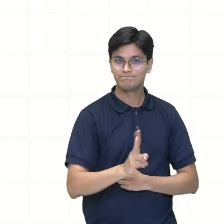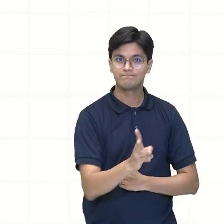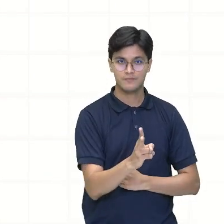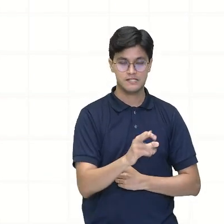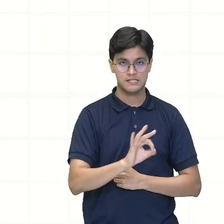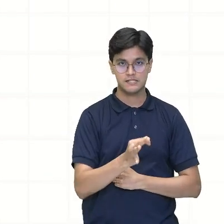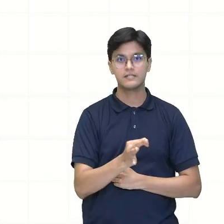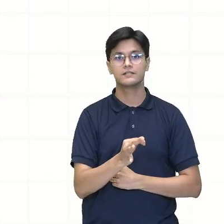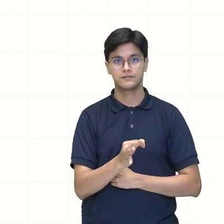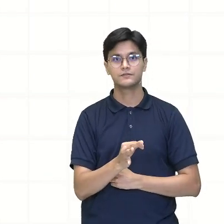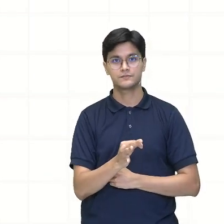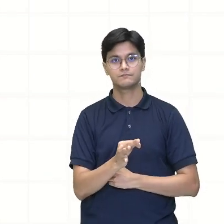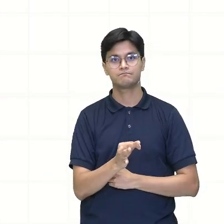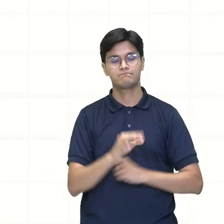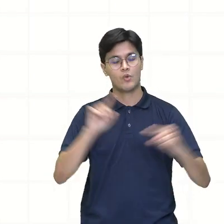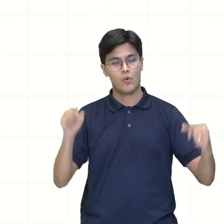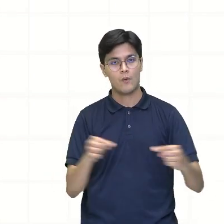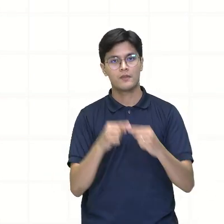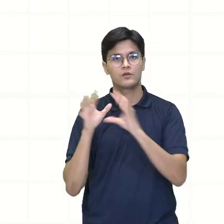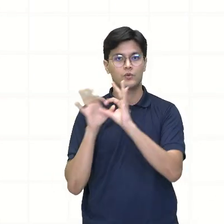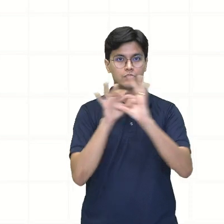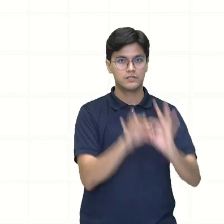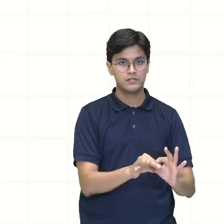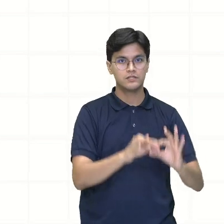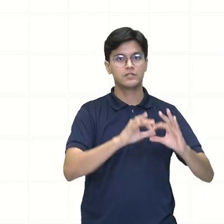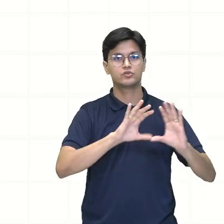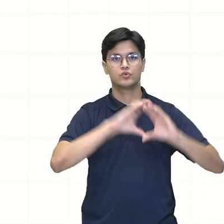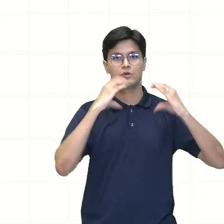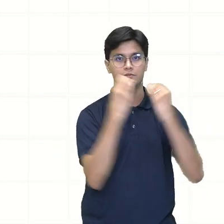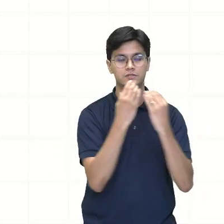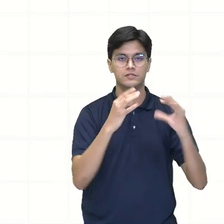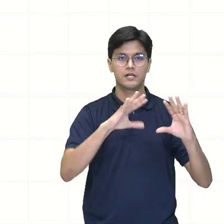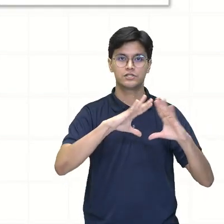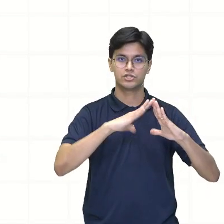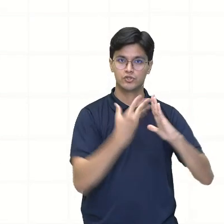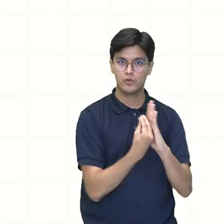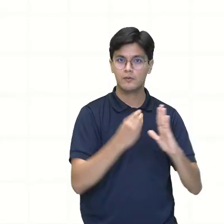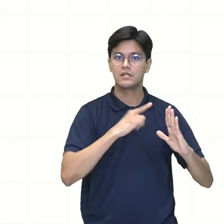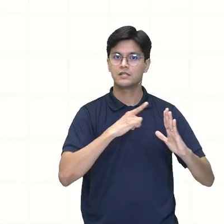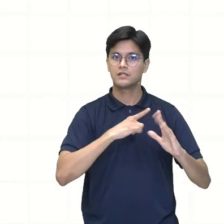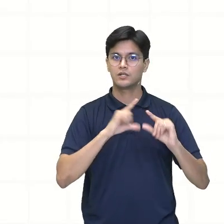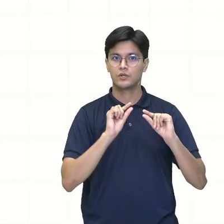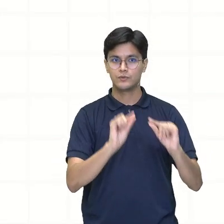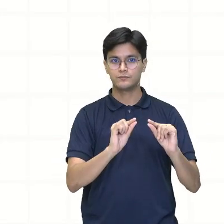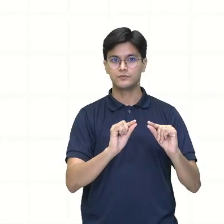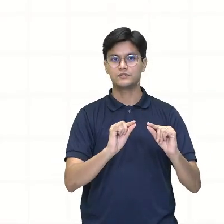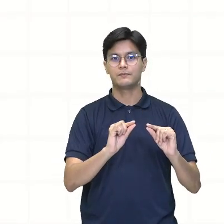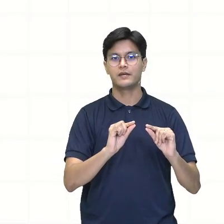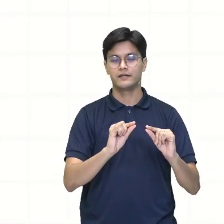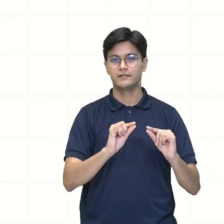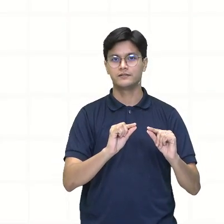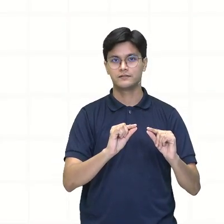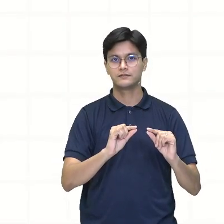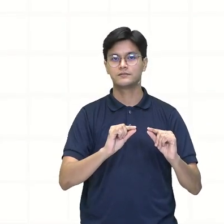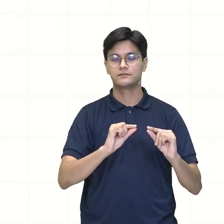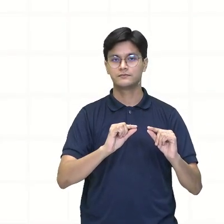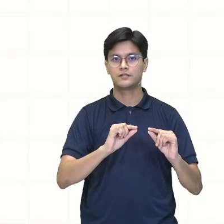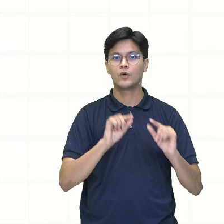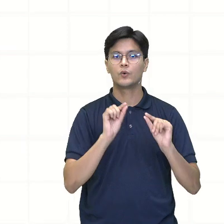nesse contexto das comunidades quilombolas, nós temos a manutenção das